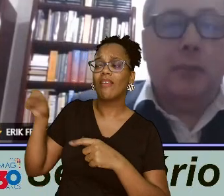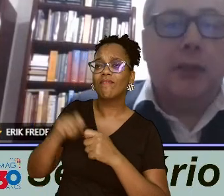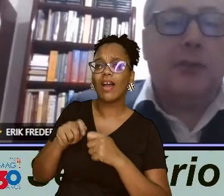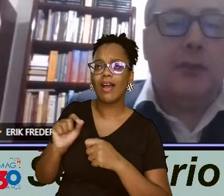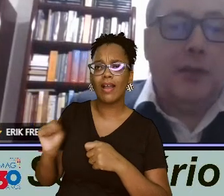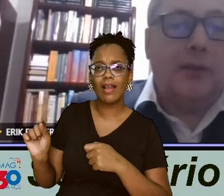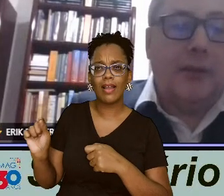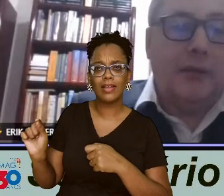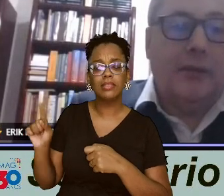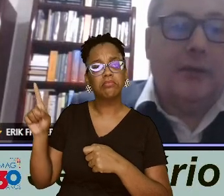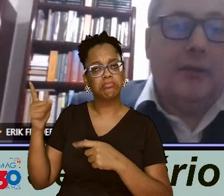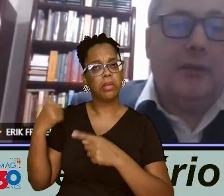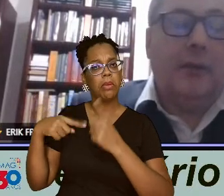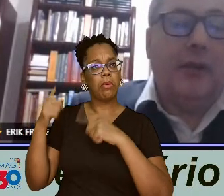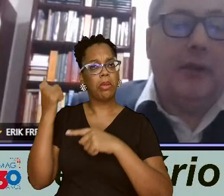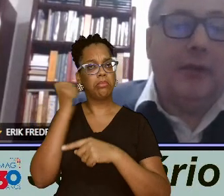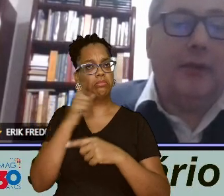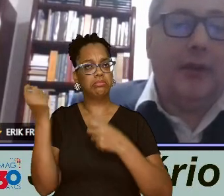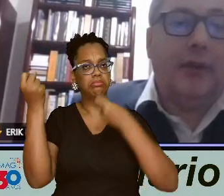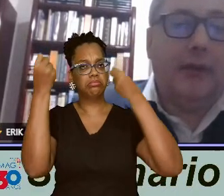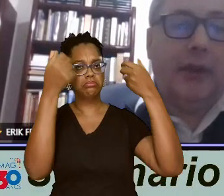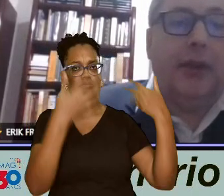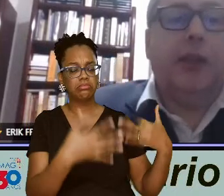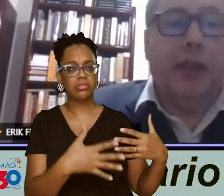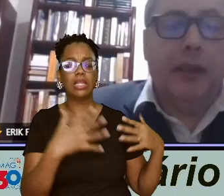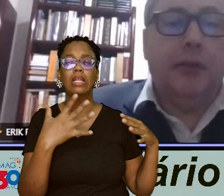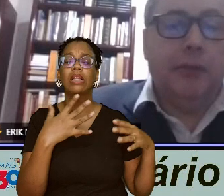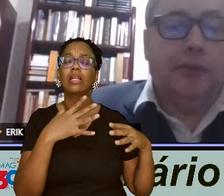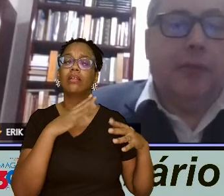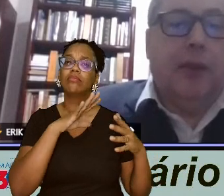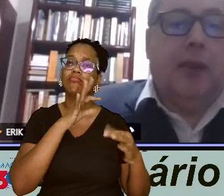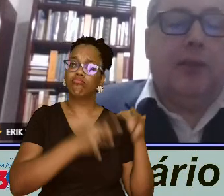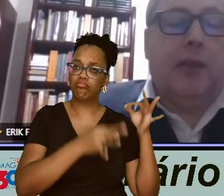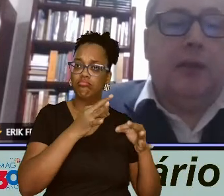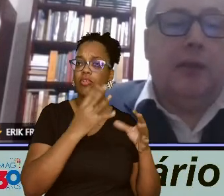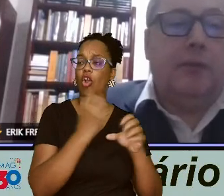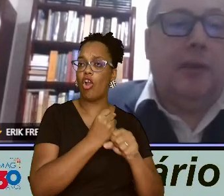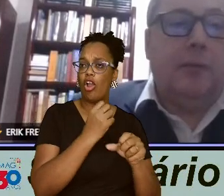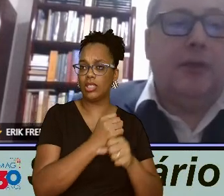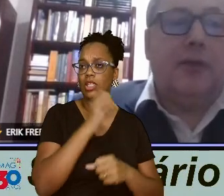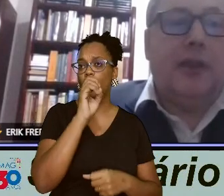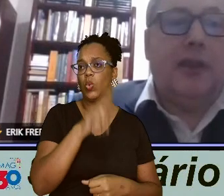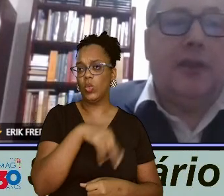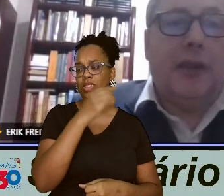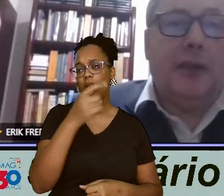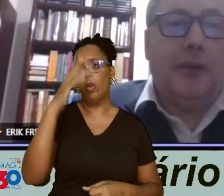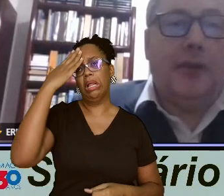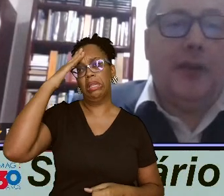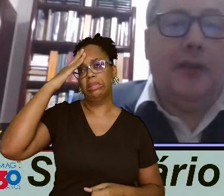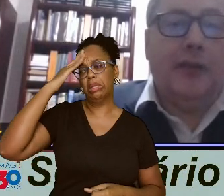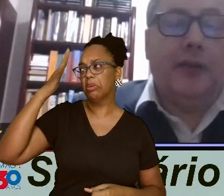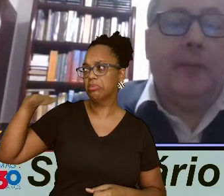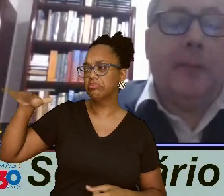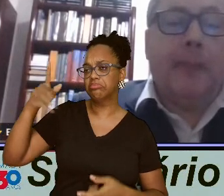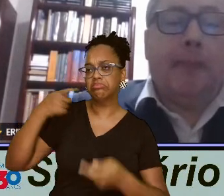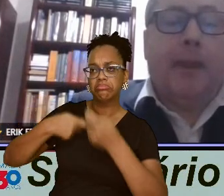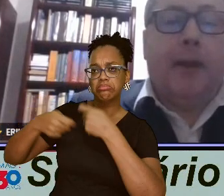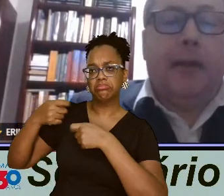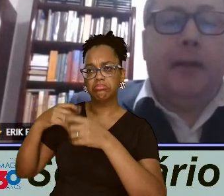e foram bem-sucedidos. O Tribunal de Contas da União entendeu essa nova forma de gerenciar